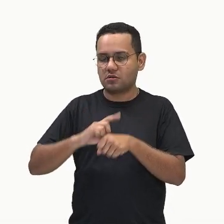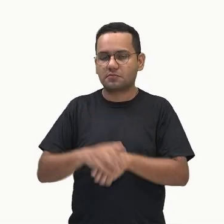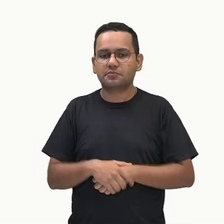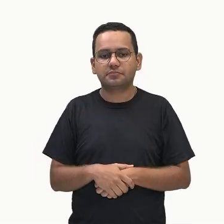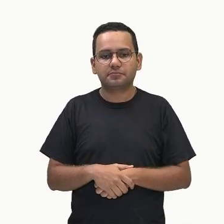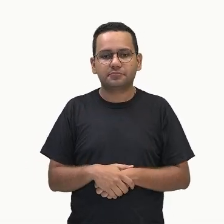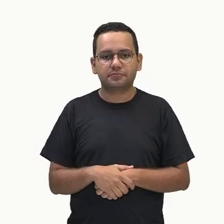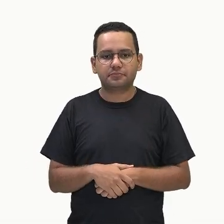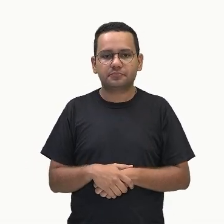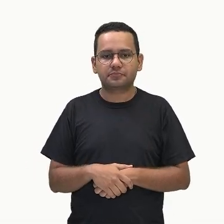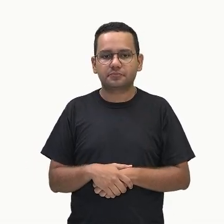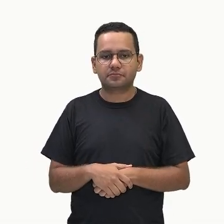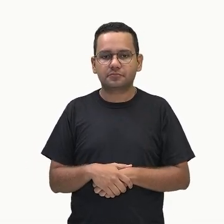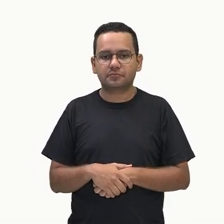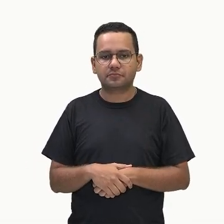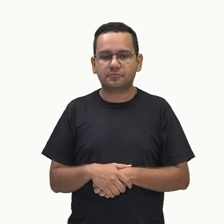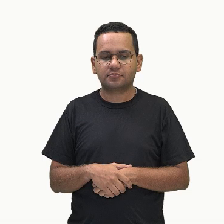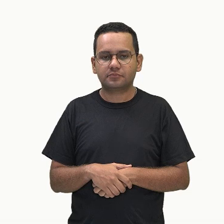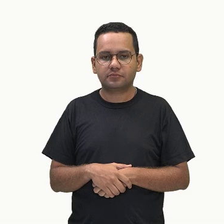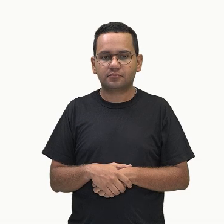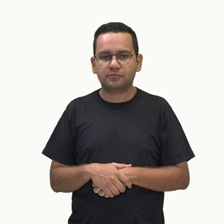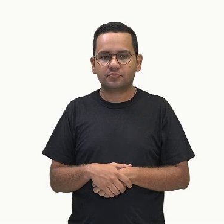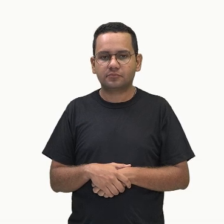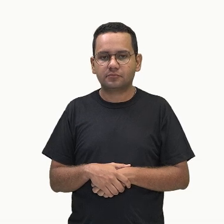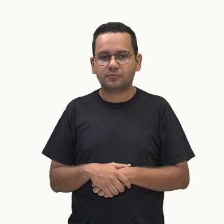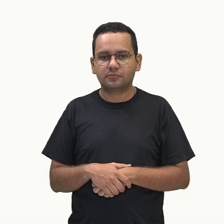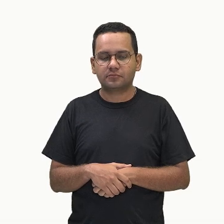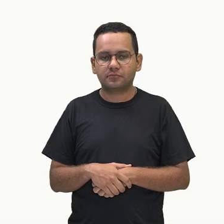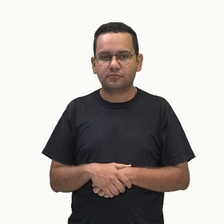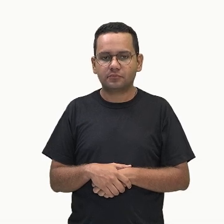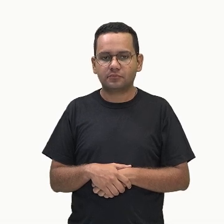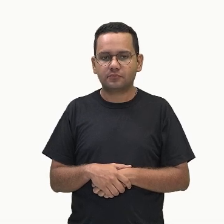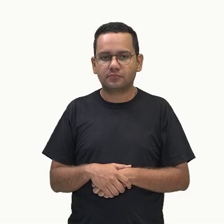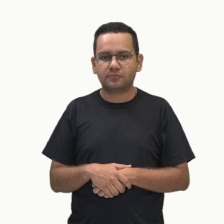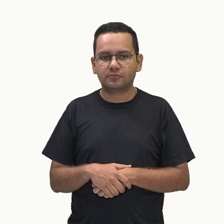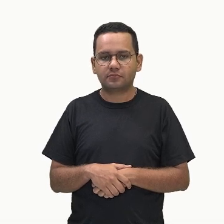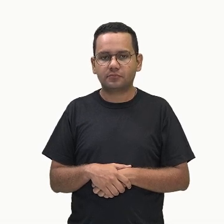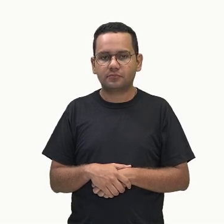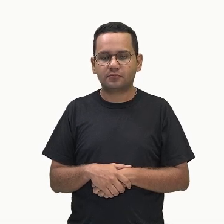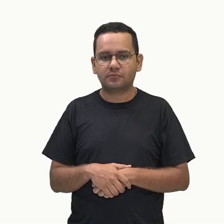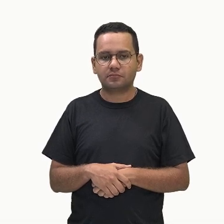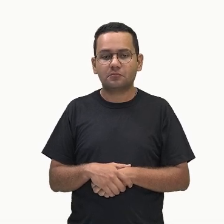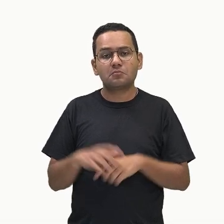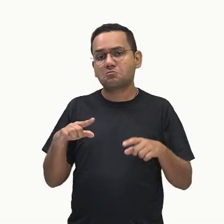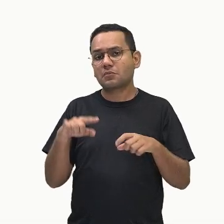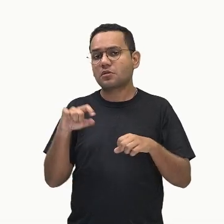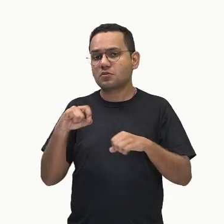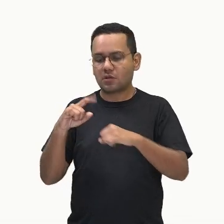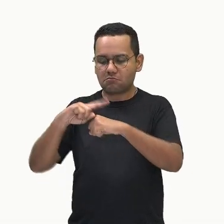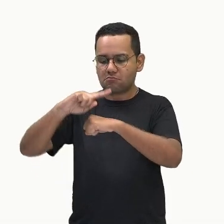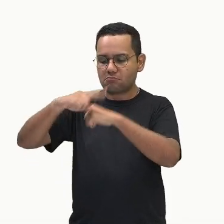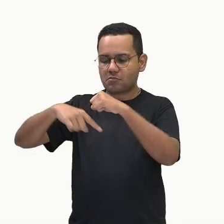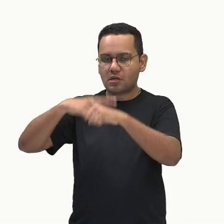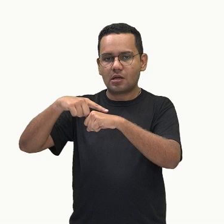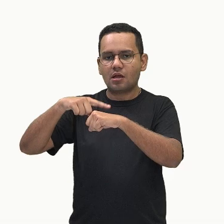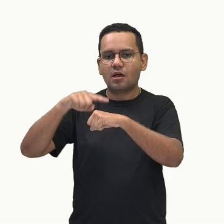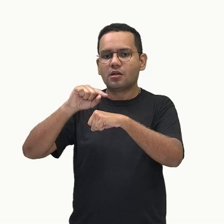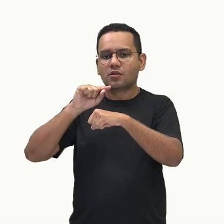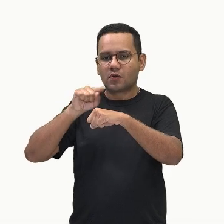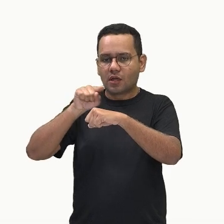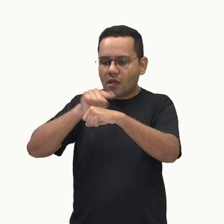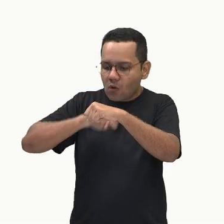Rutherford, onde os elétrons, ele orbitava em volta do núcleo,